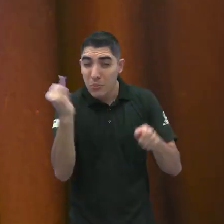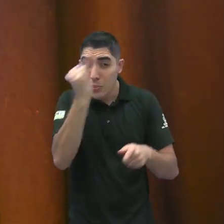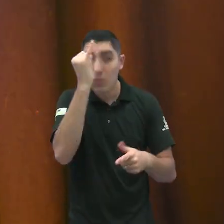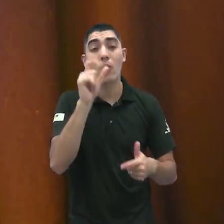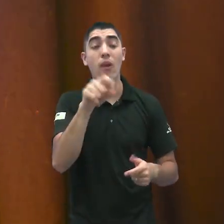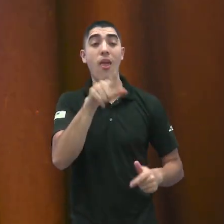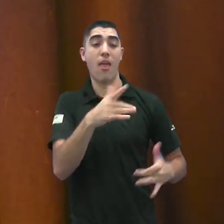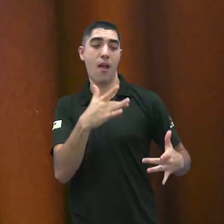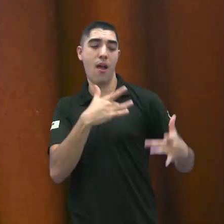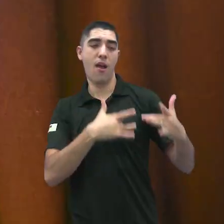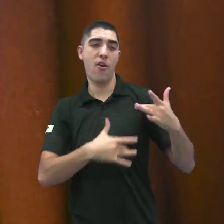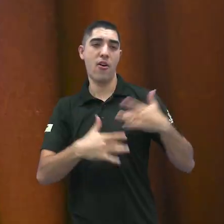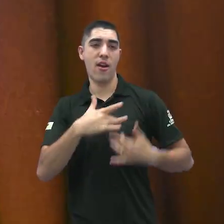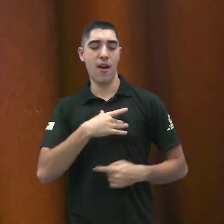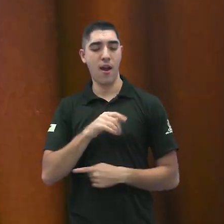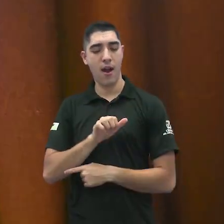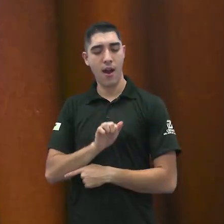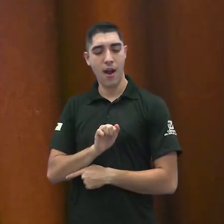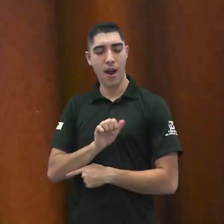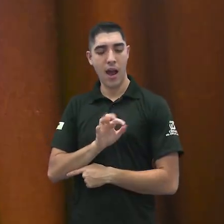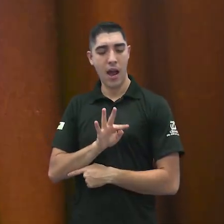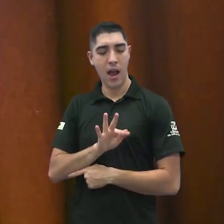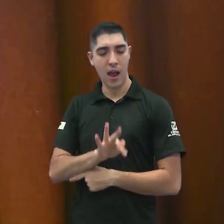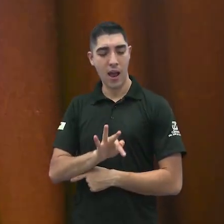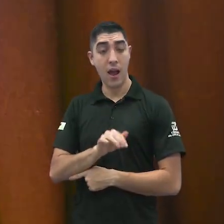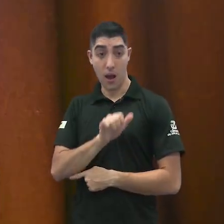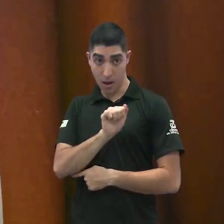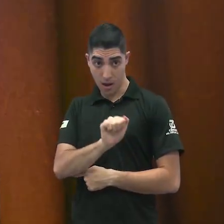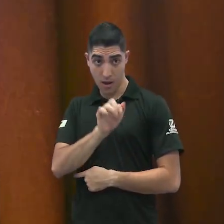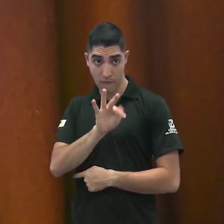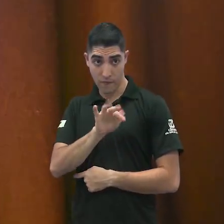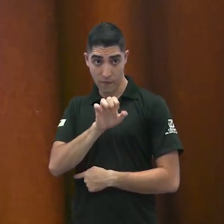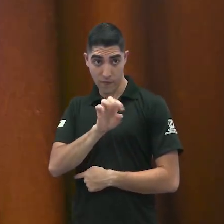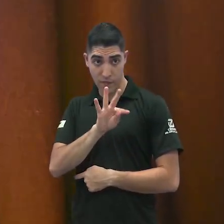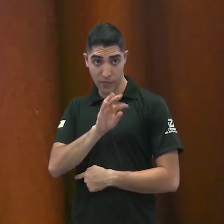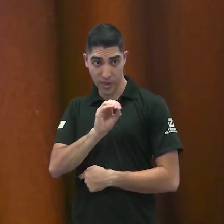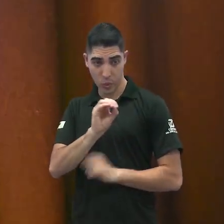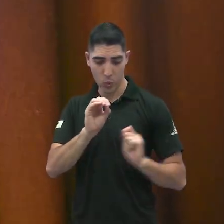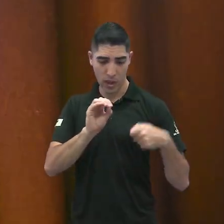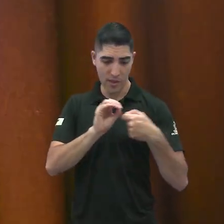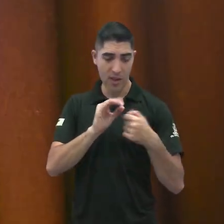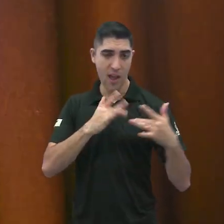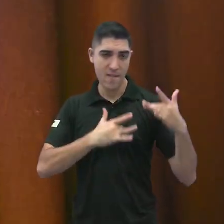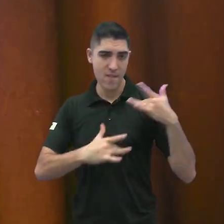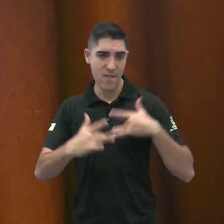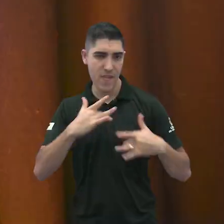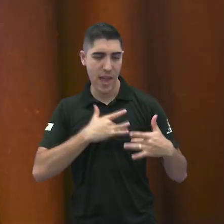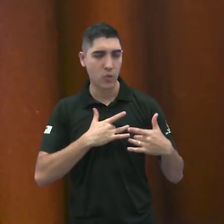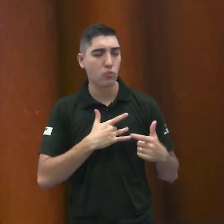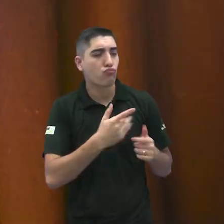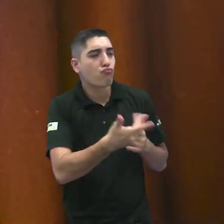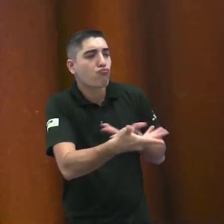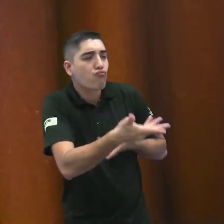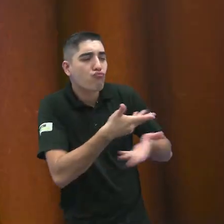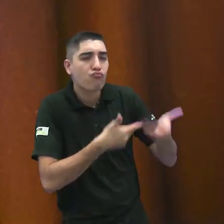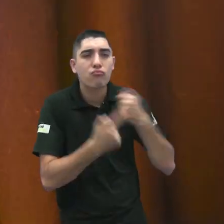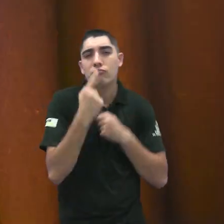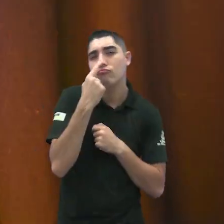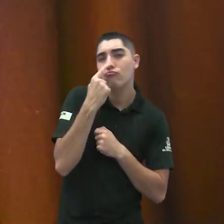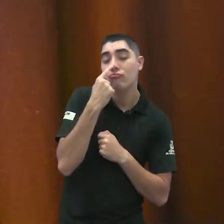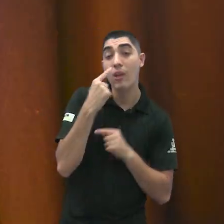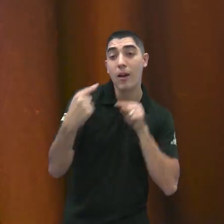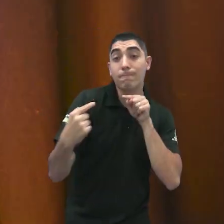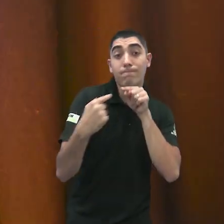relação afetiva parental, ela é fundamental e ela diz sobre a forma com que eu vou me